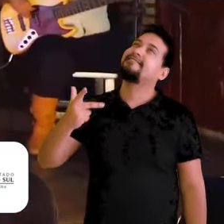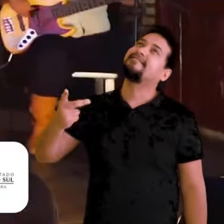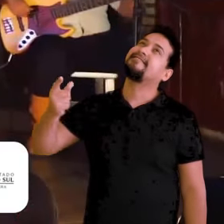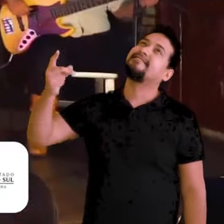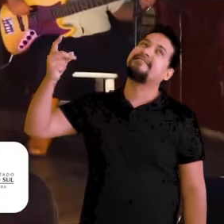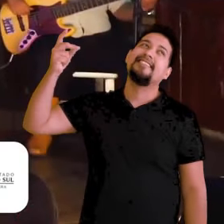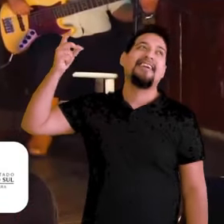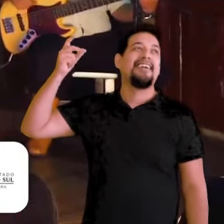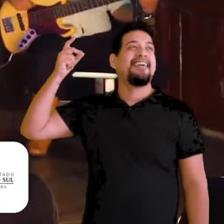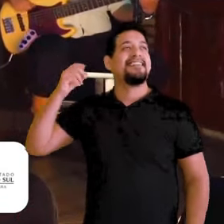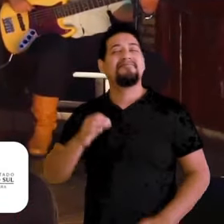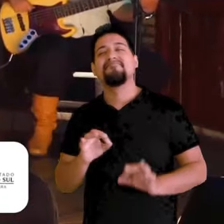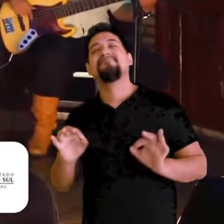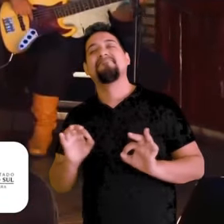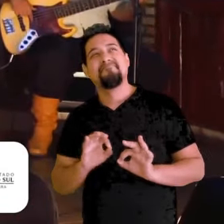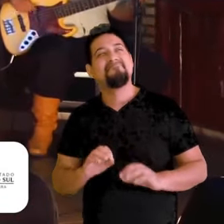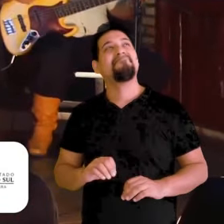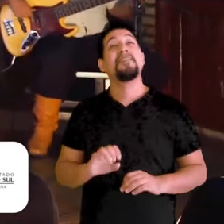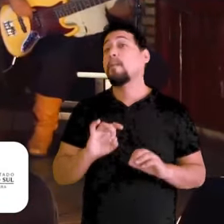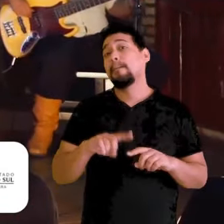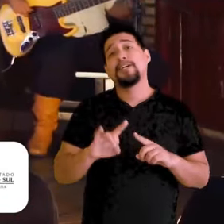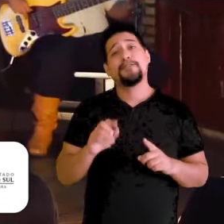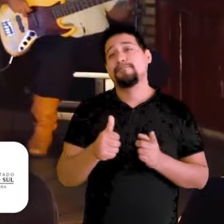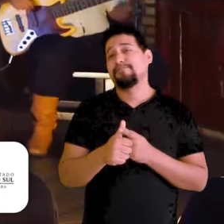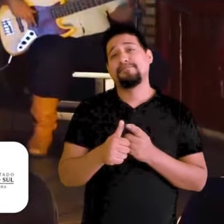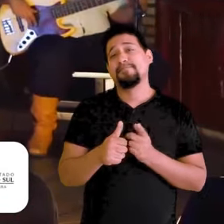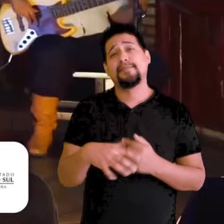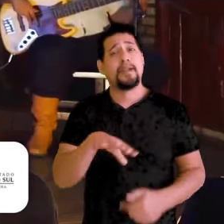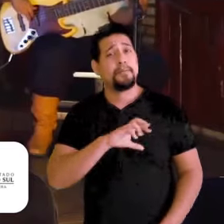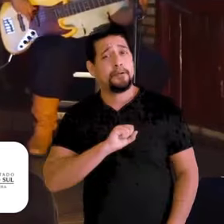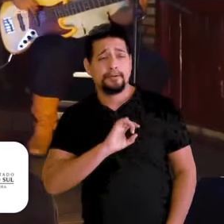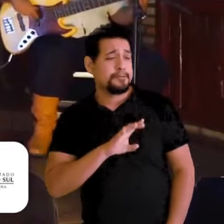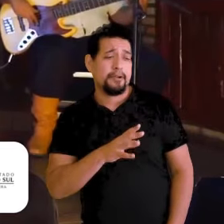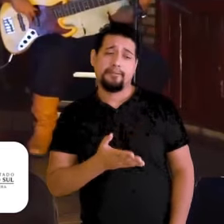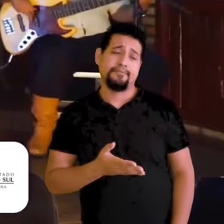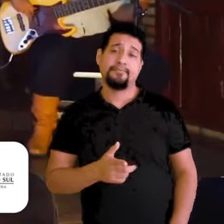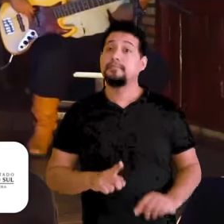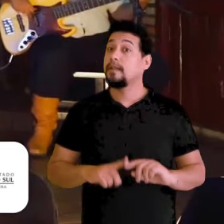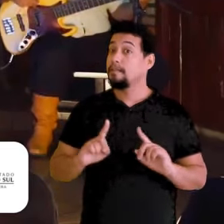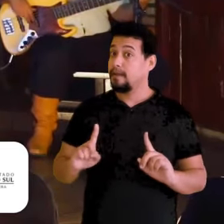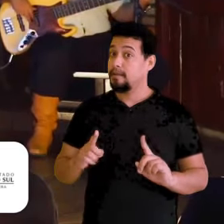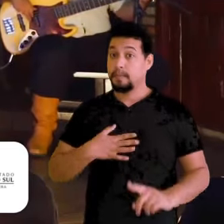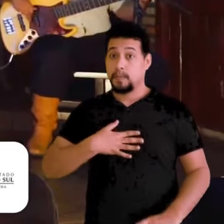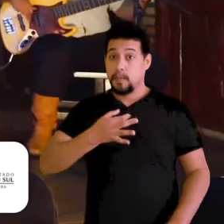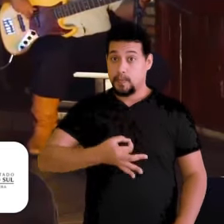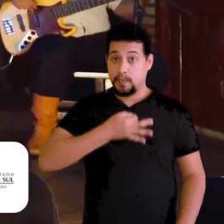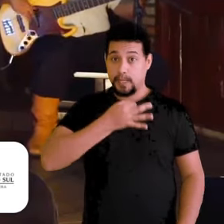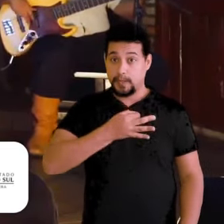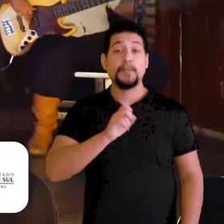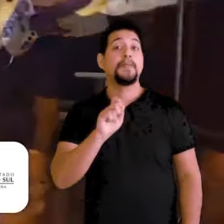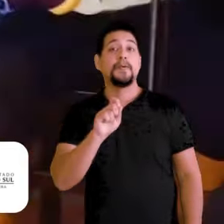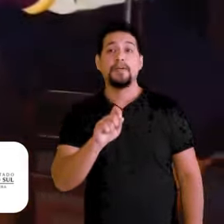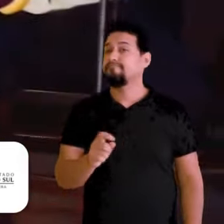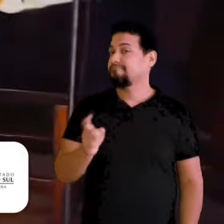Por mais que falasse, é só primeiro amor. Mas para